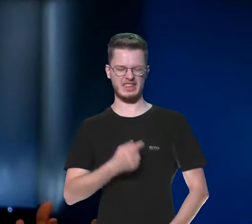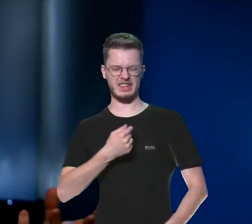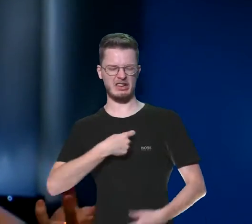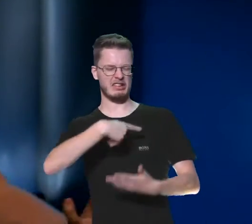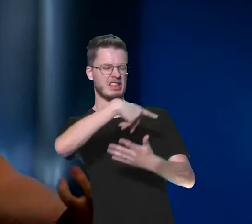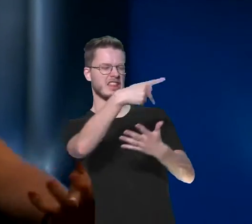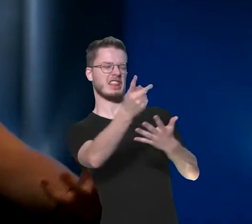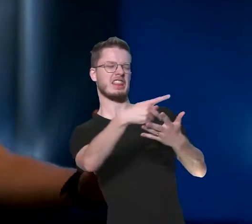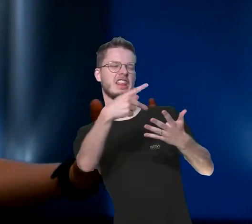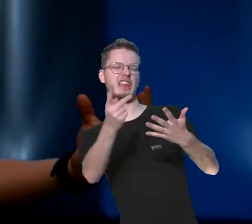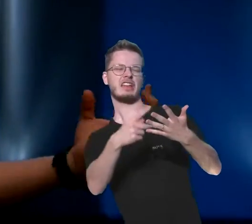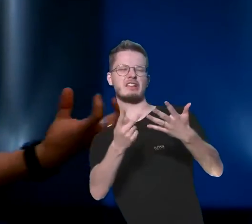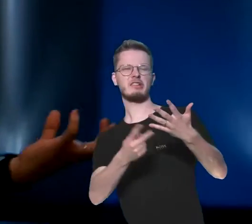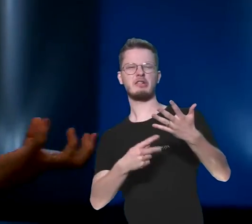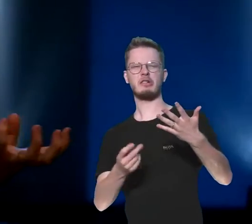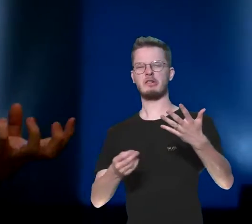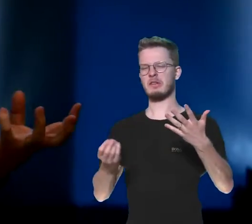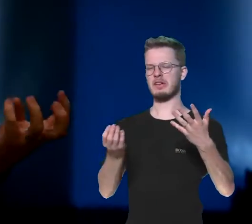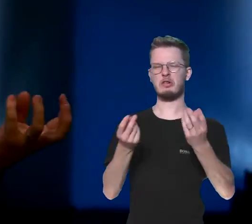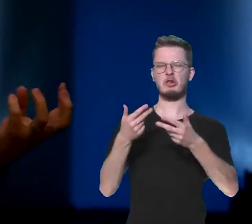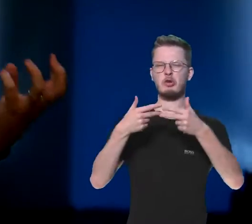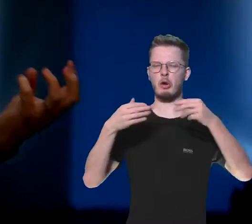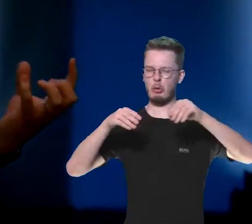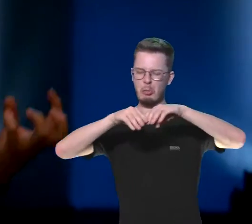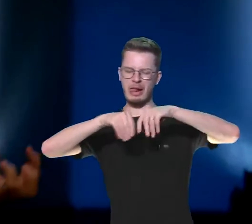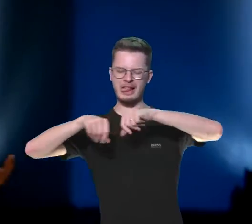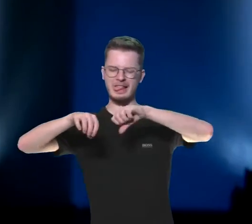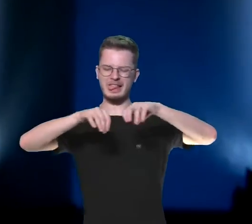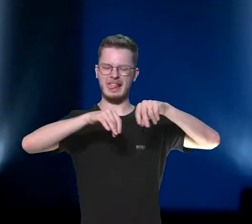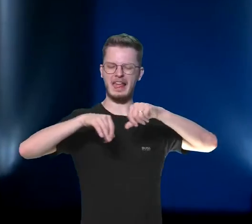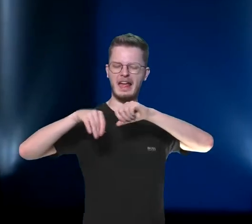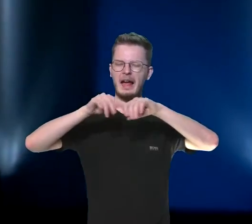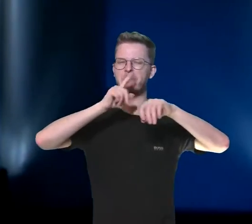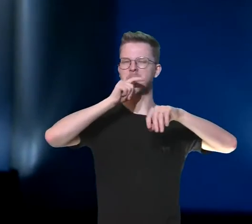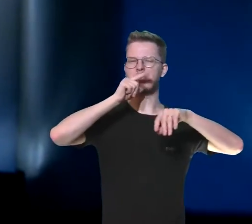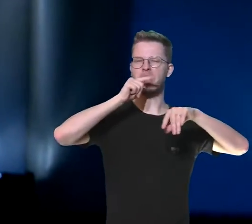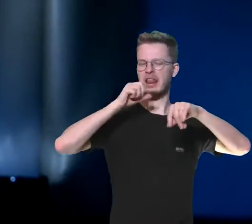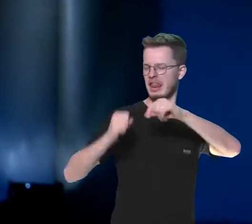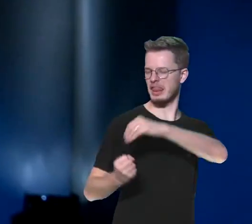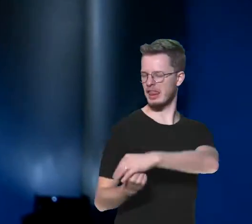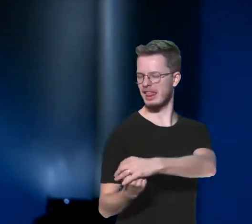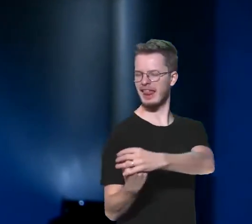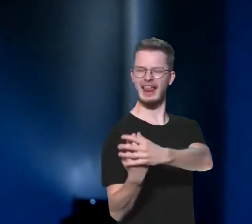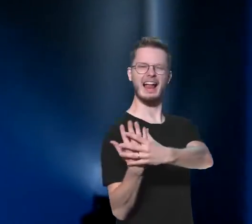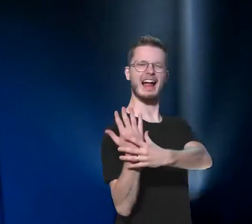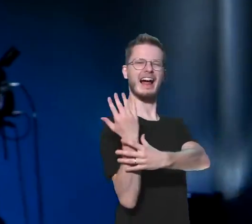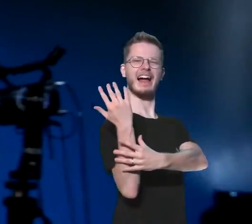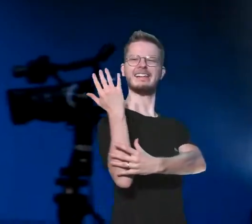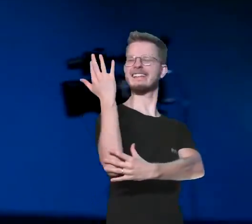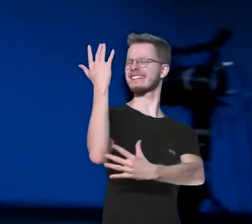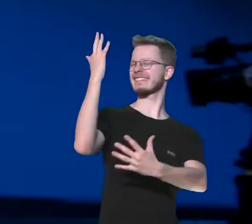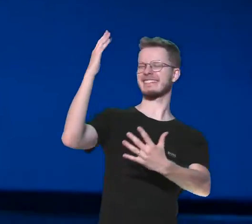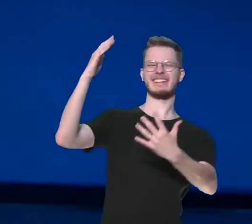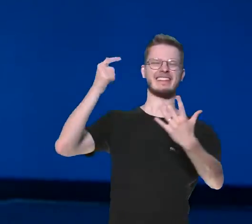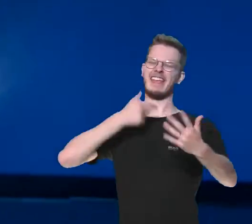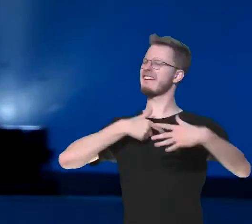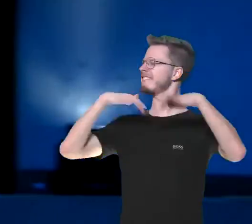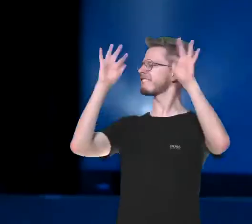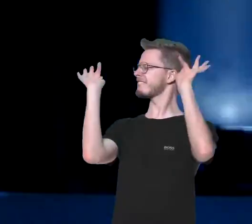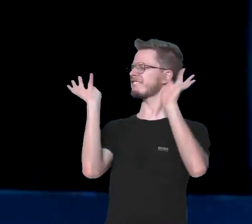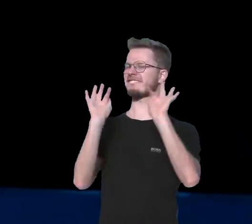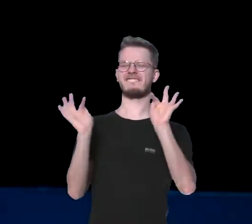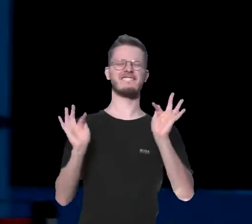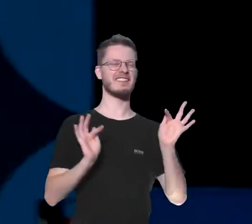fosse uma terra molhada, bonita, assim, regada, que estava nascendo fruto, né? E eu lá feliz,